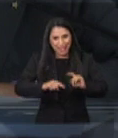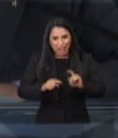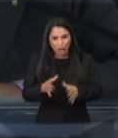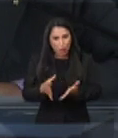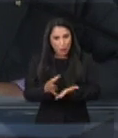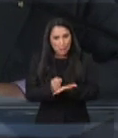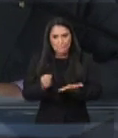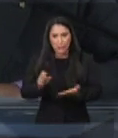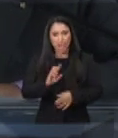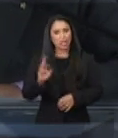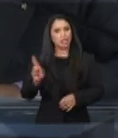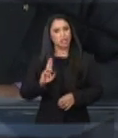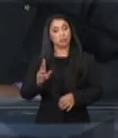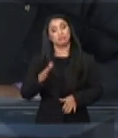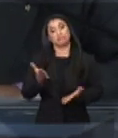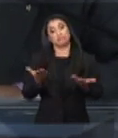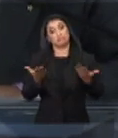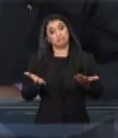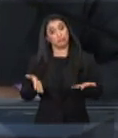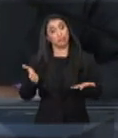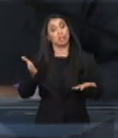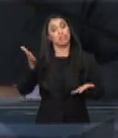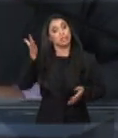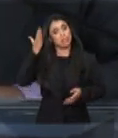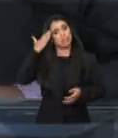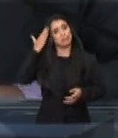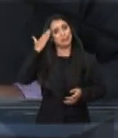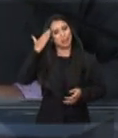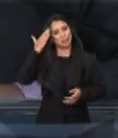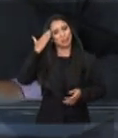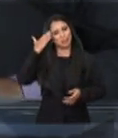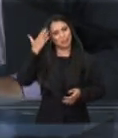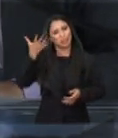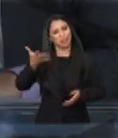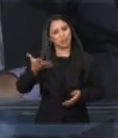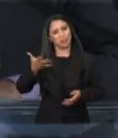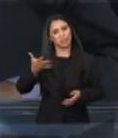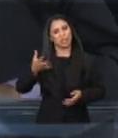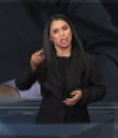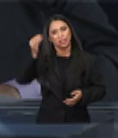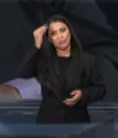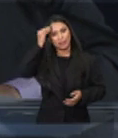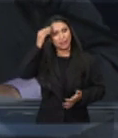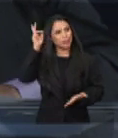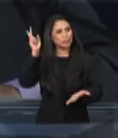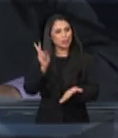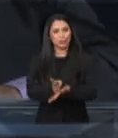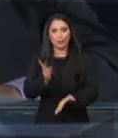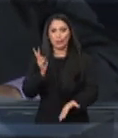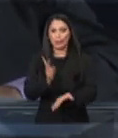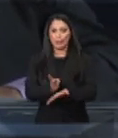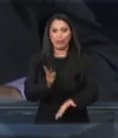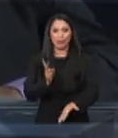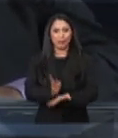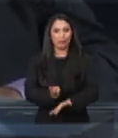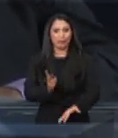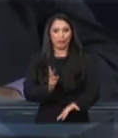de rua e nós sabemos sabemos que a leitura é a mesma que o posicionamento é o mesmo é